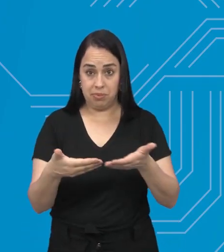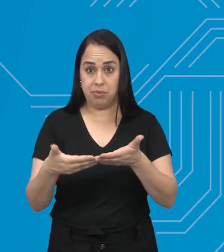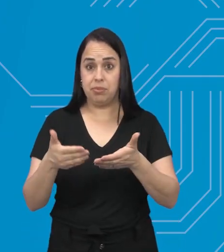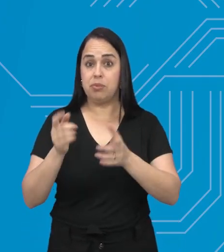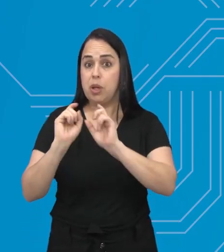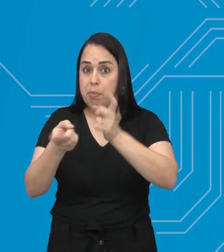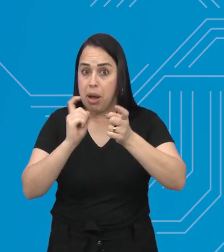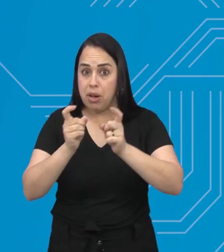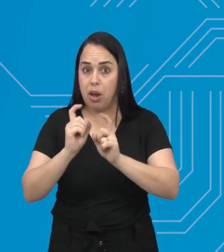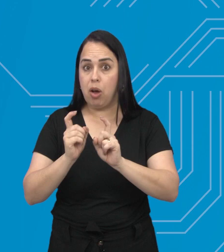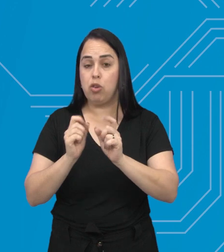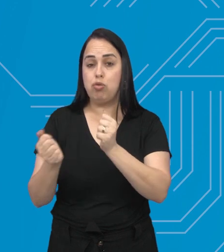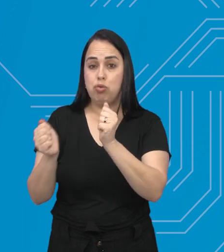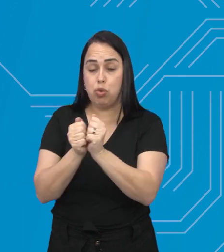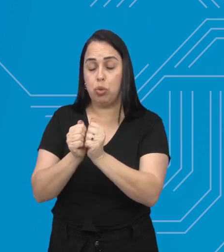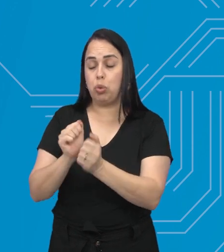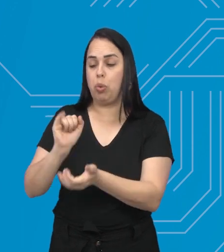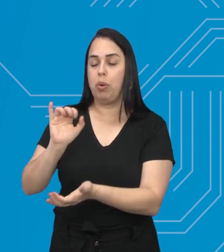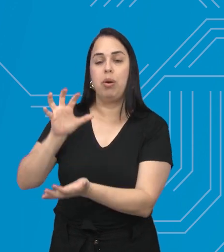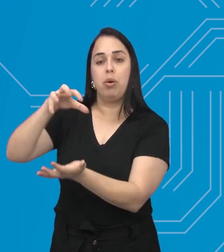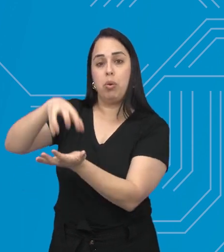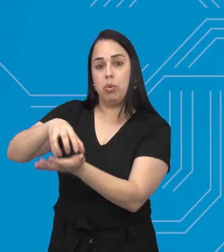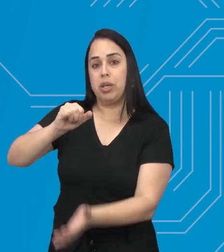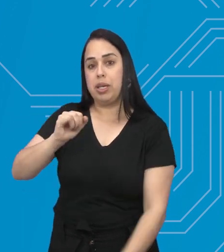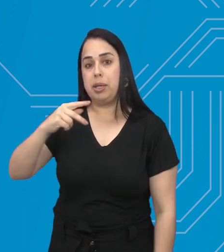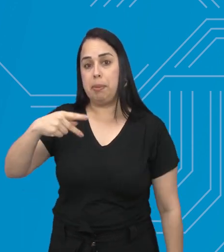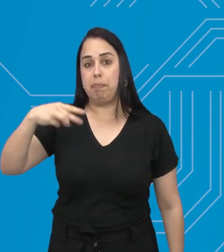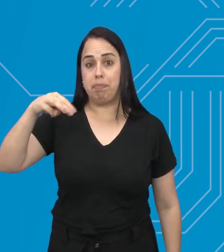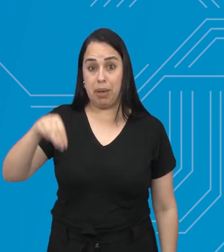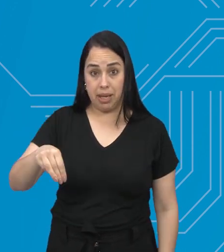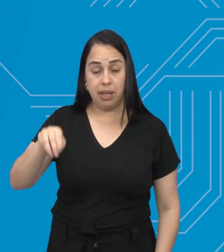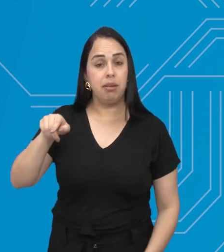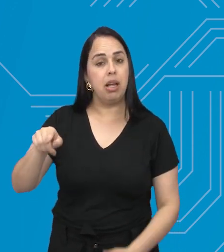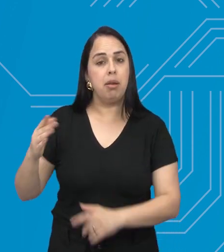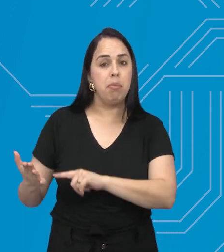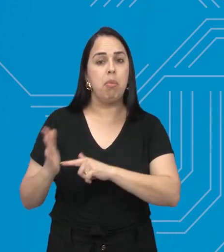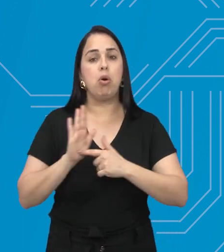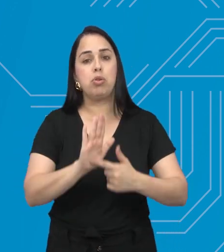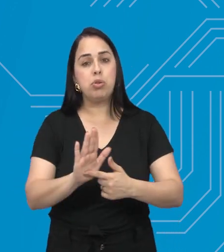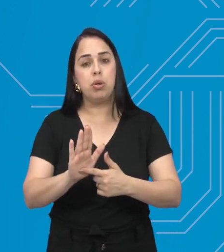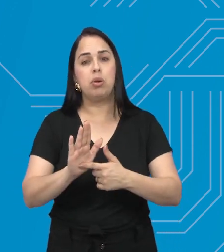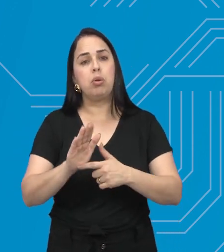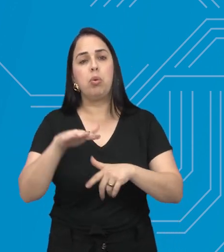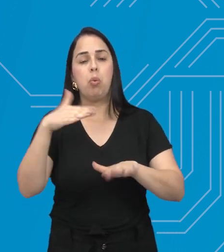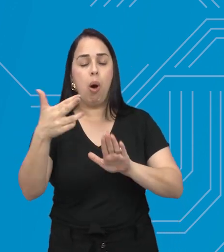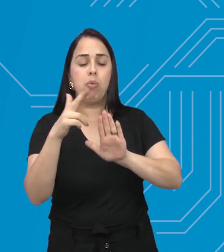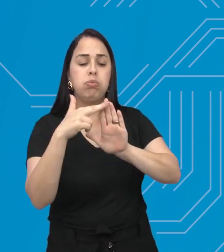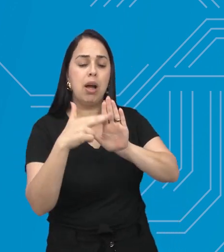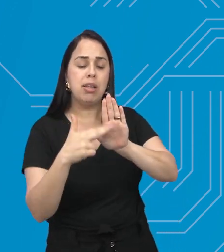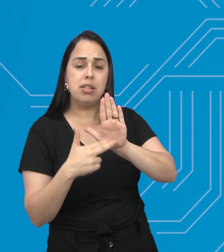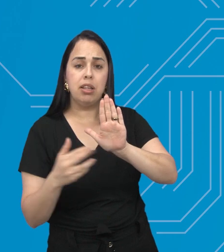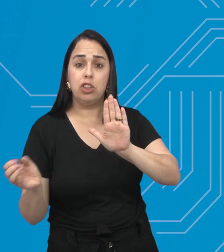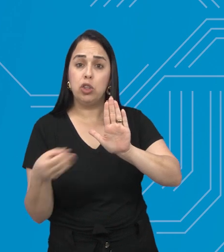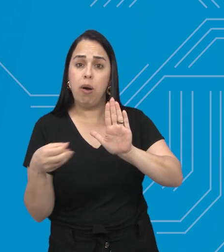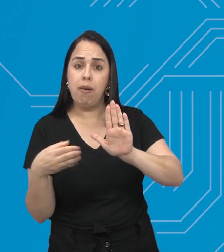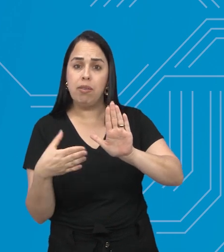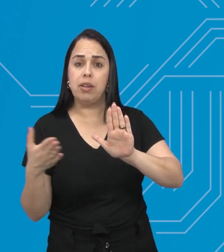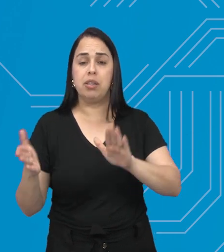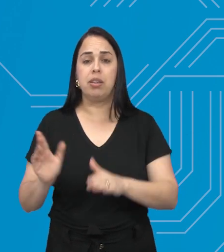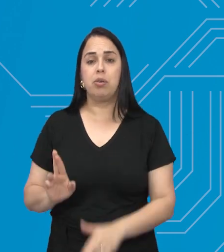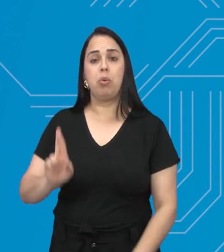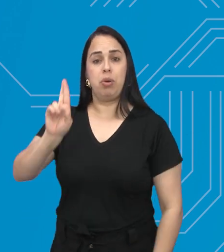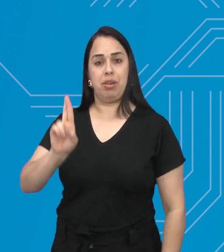IPEM, o Instituto de Pesos e Medidas do Estado de São Paulo, para a apresentação das novas diretrizes do órgão. Quem